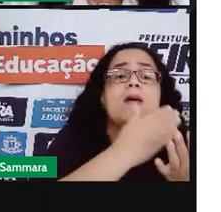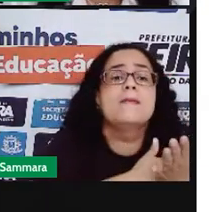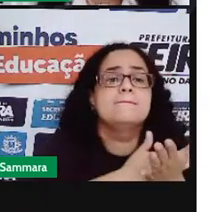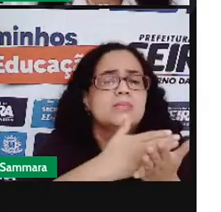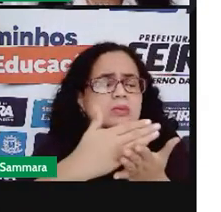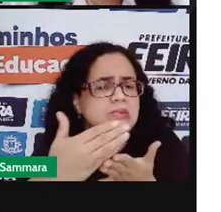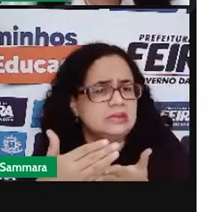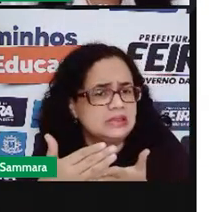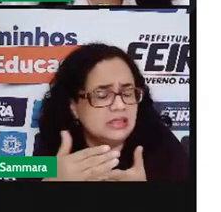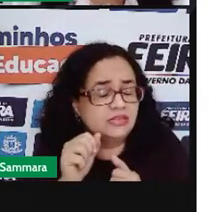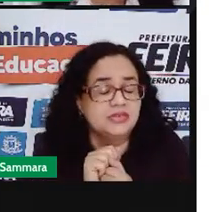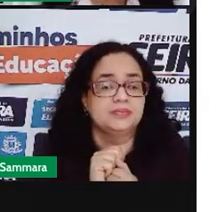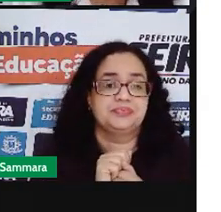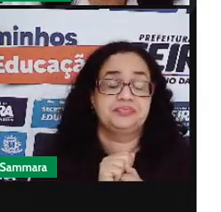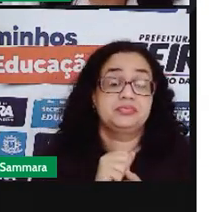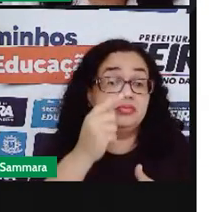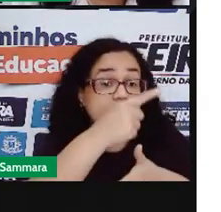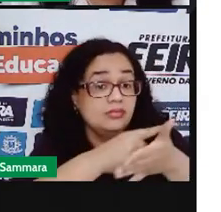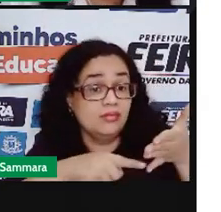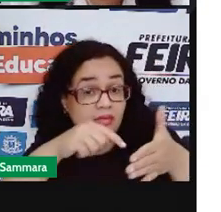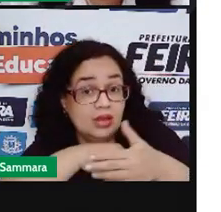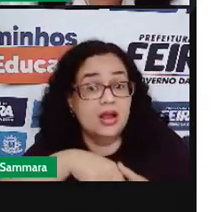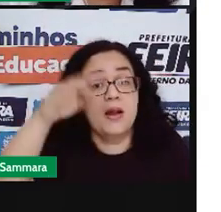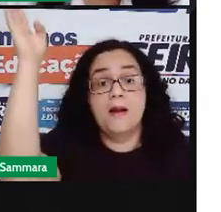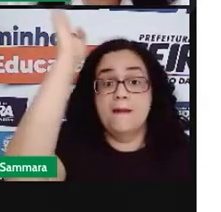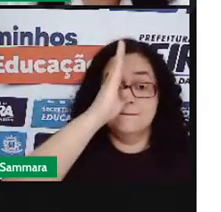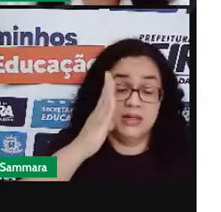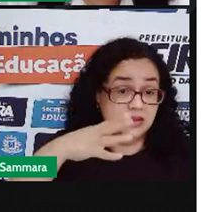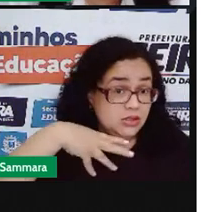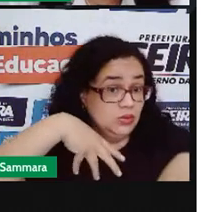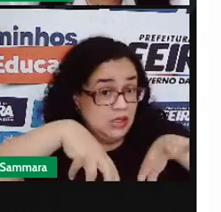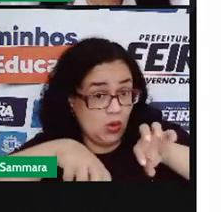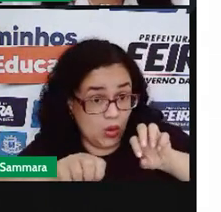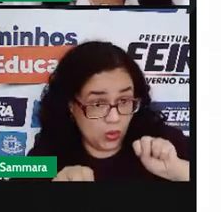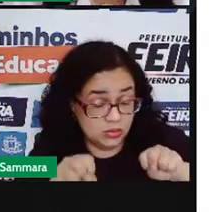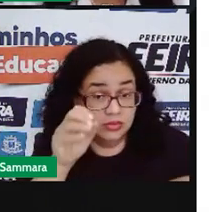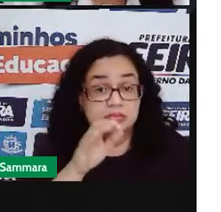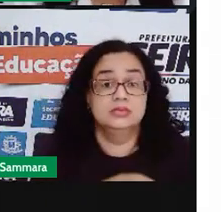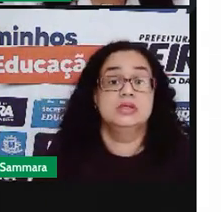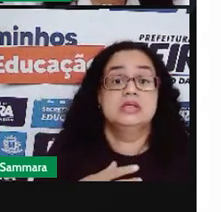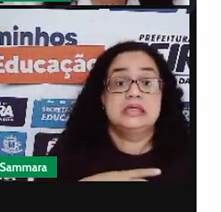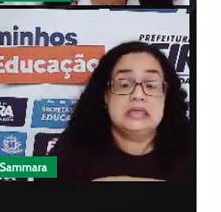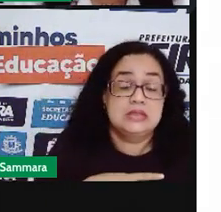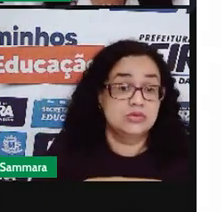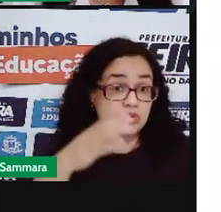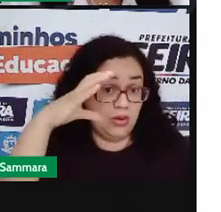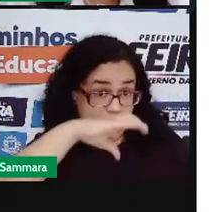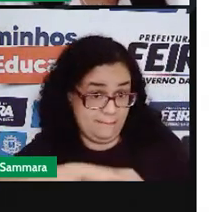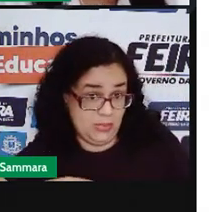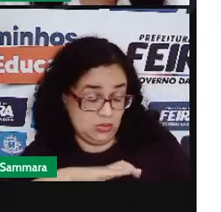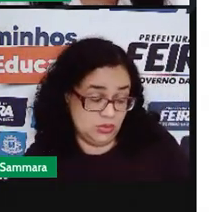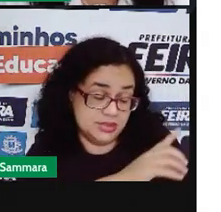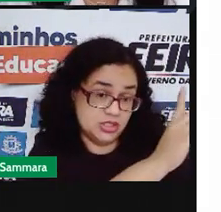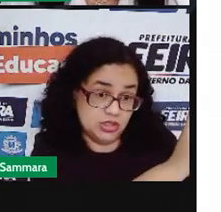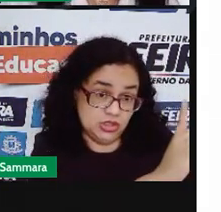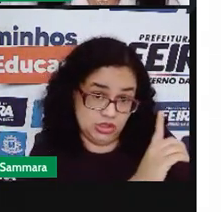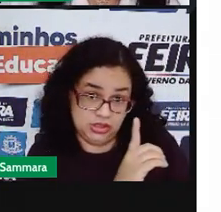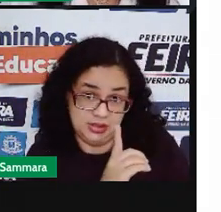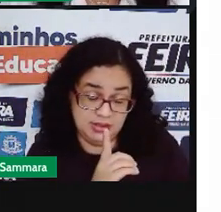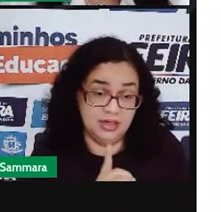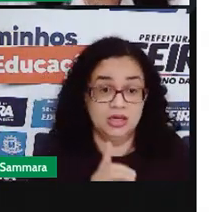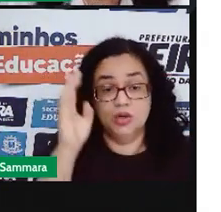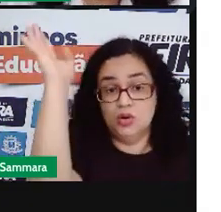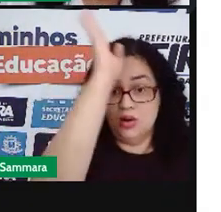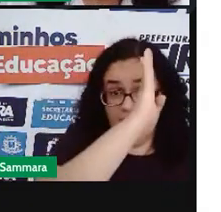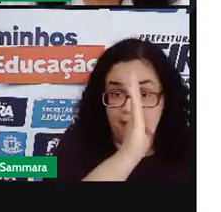as eleições? O Brasil colonial, naquela época em que os portugueses chegaram ao